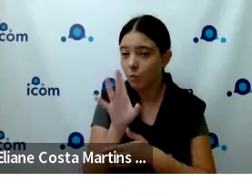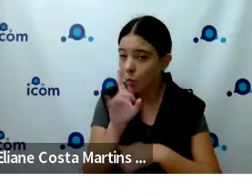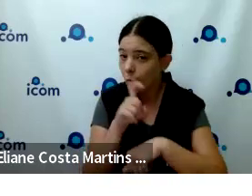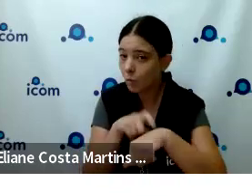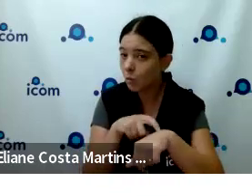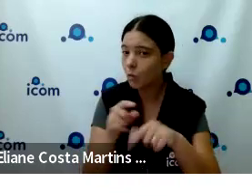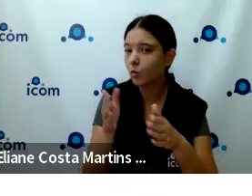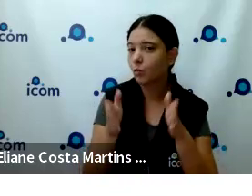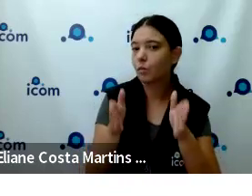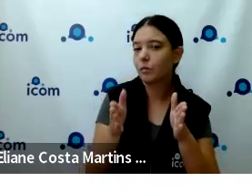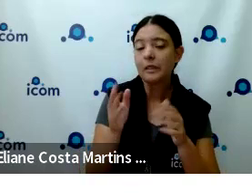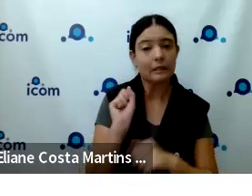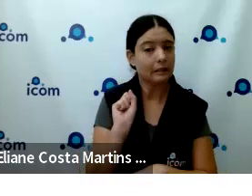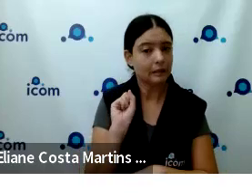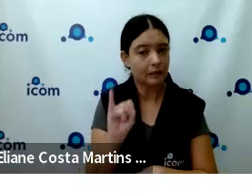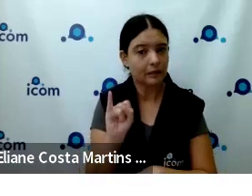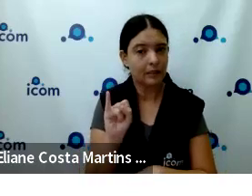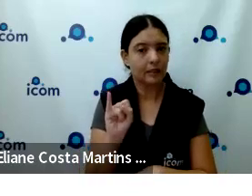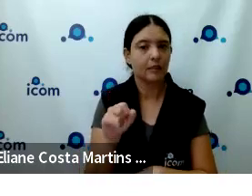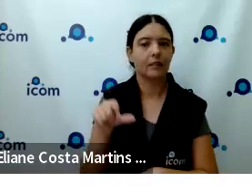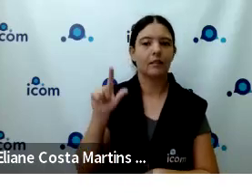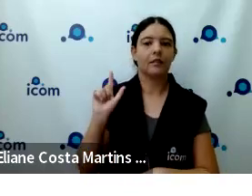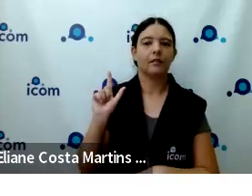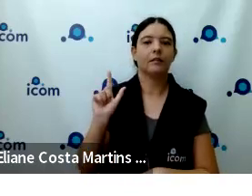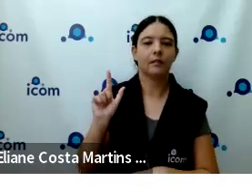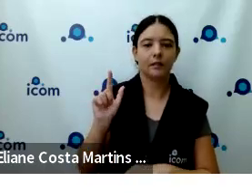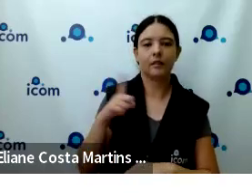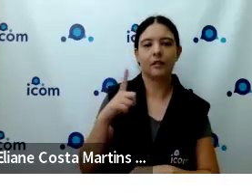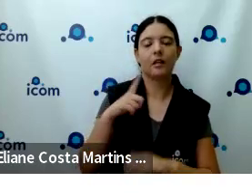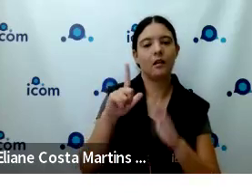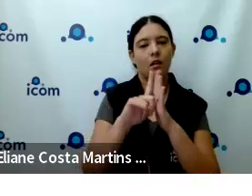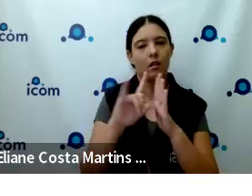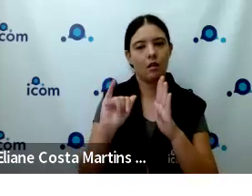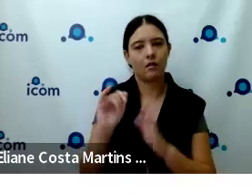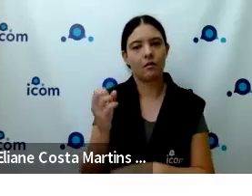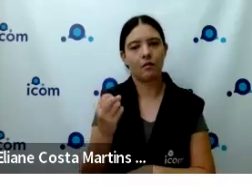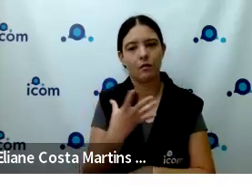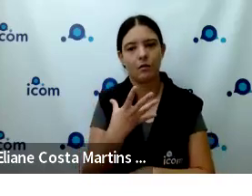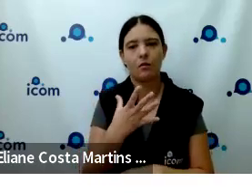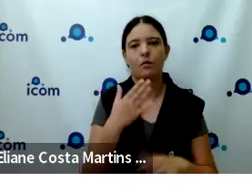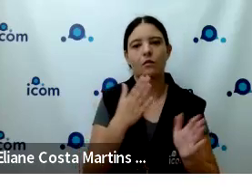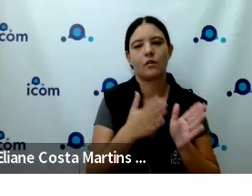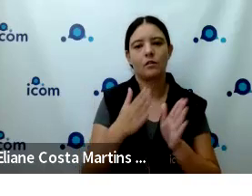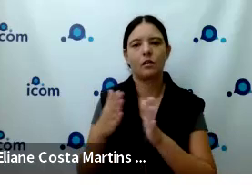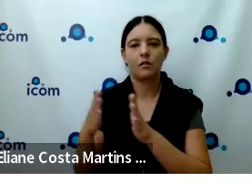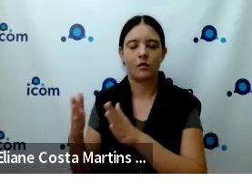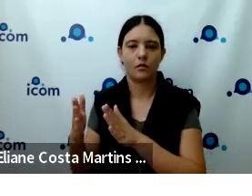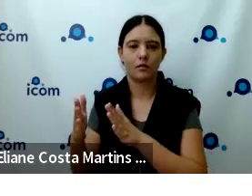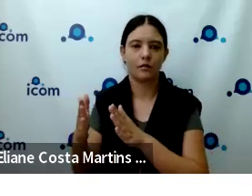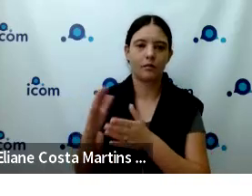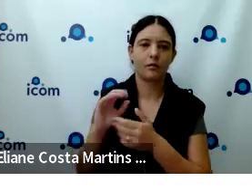provisoriamente se estiver prevista uma nova regulamentação na sequência de um